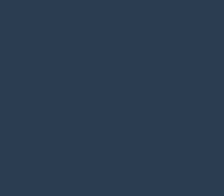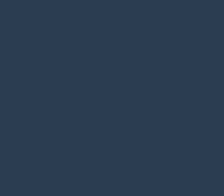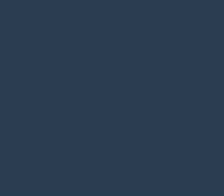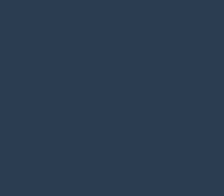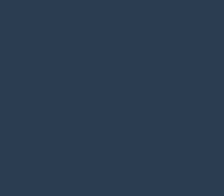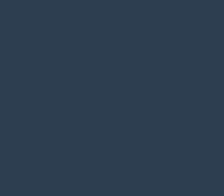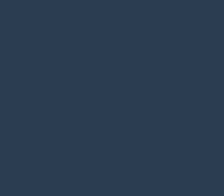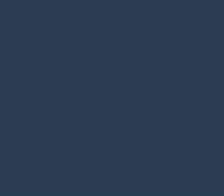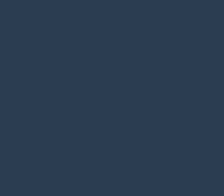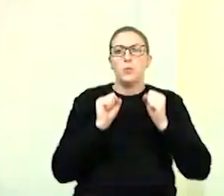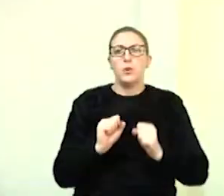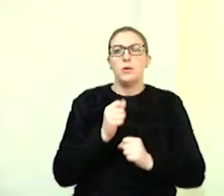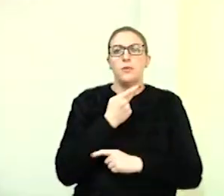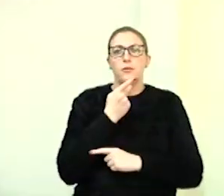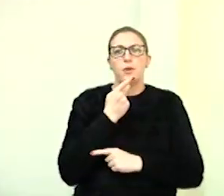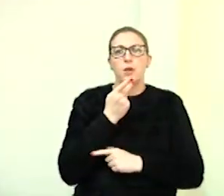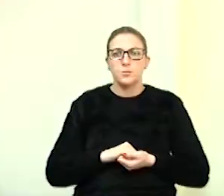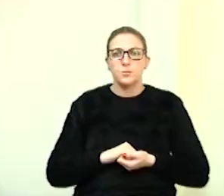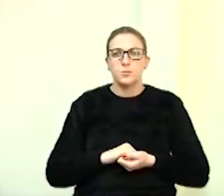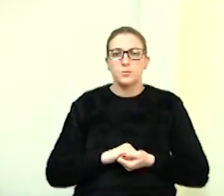palavra ao vereador Mário Rossi.